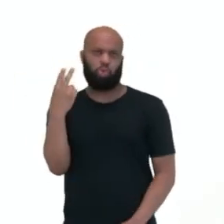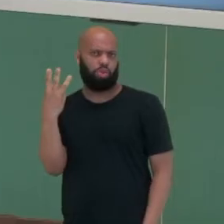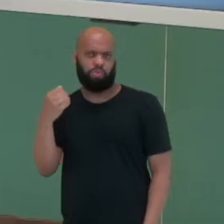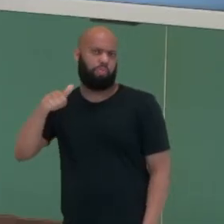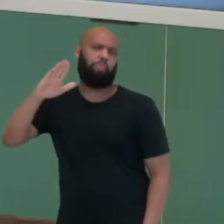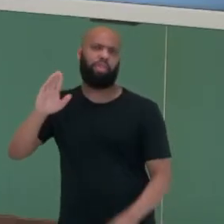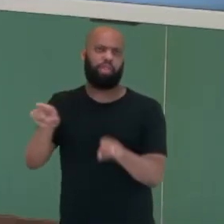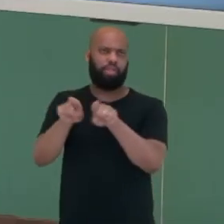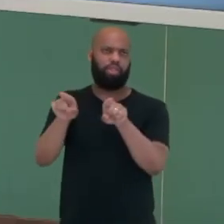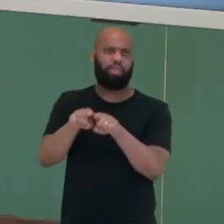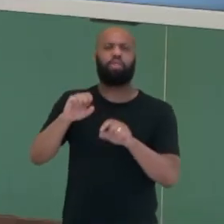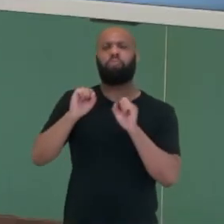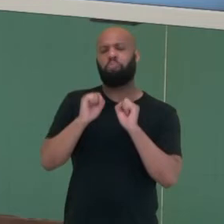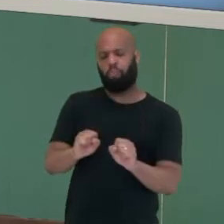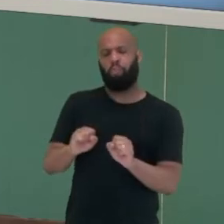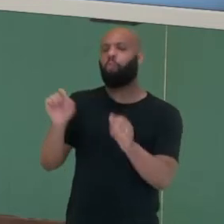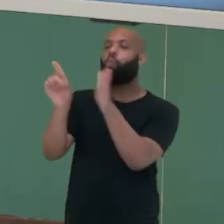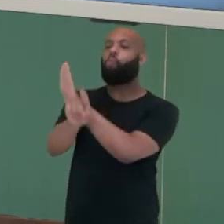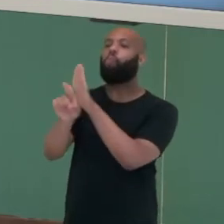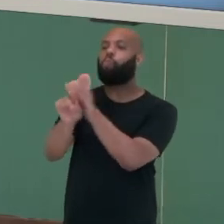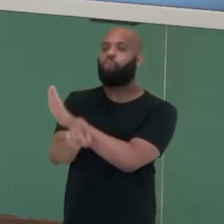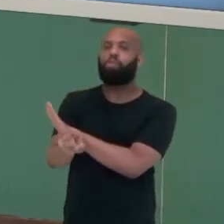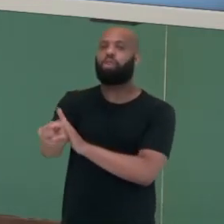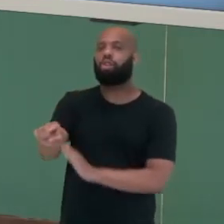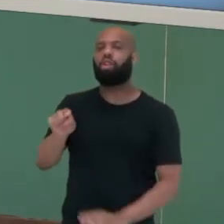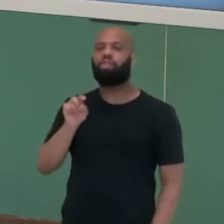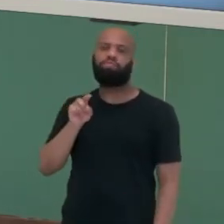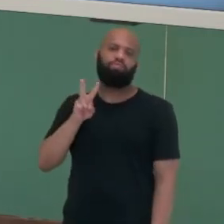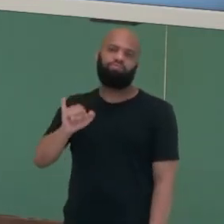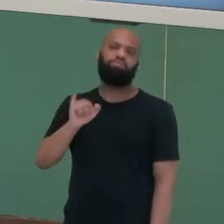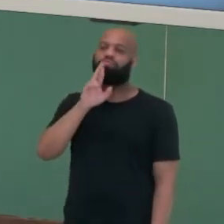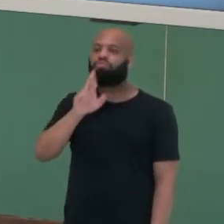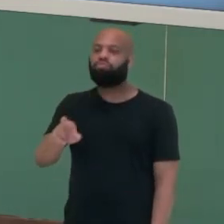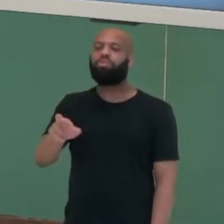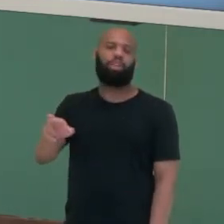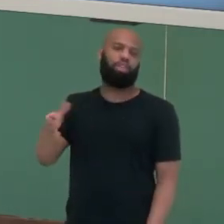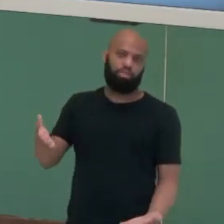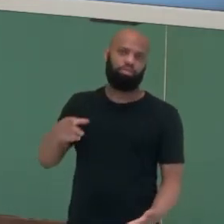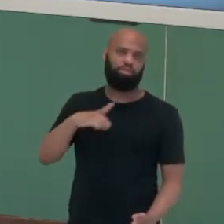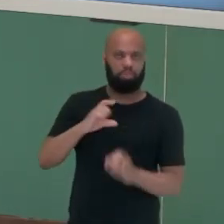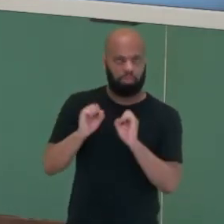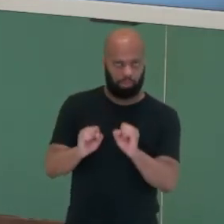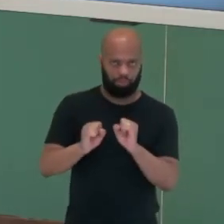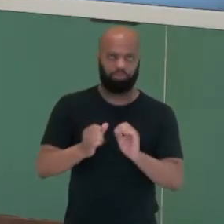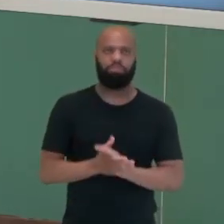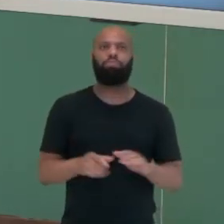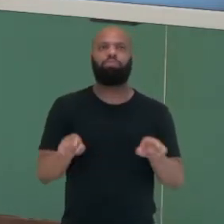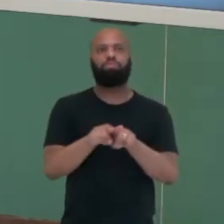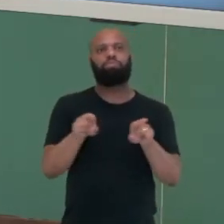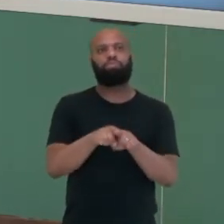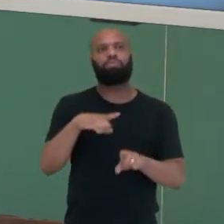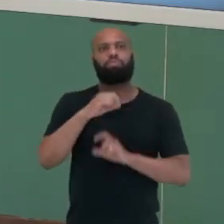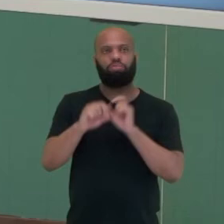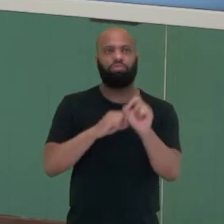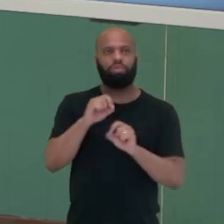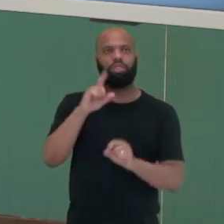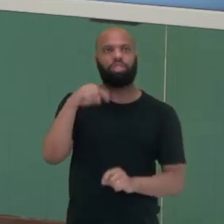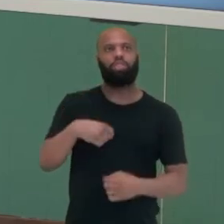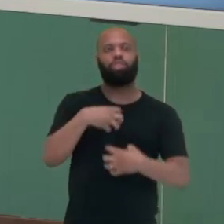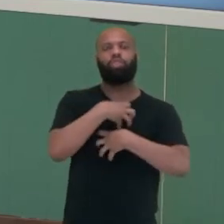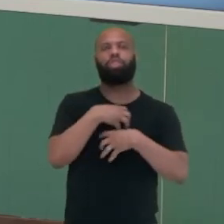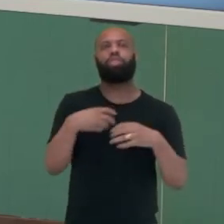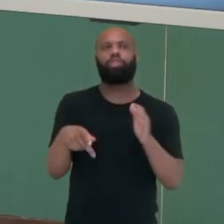conversamos aqui, então pode ser 2, 3, enfim, uma quantidade de pessoas, pode ocorrer isso. E também o discurso